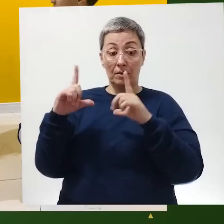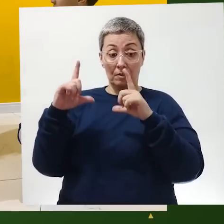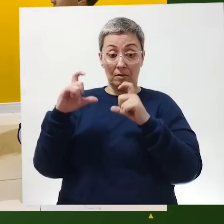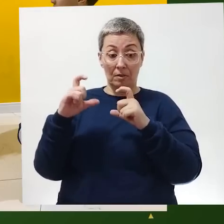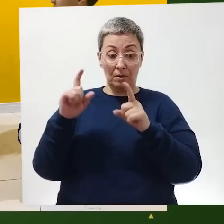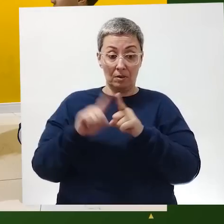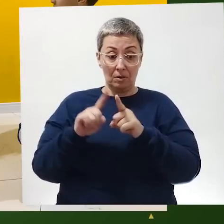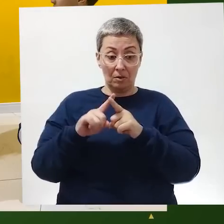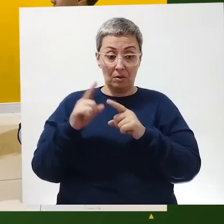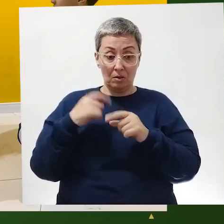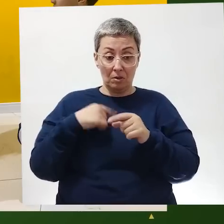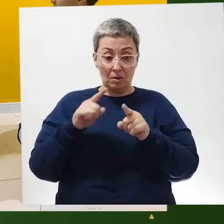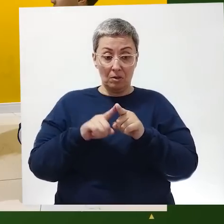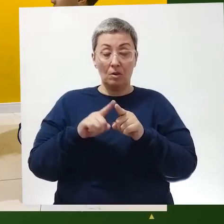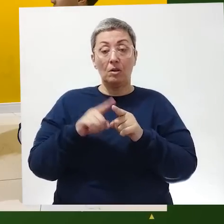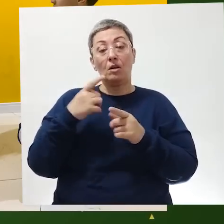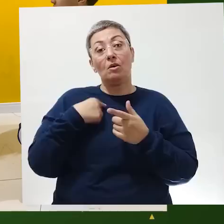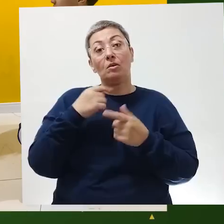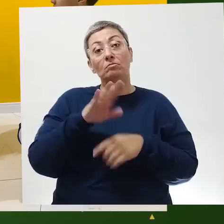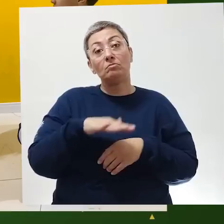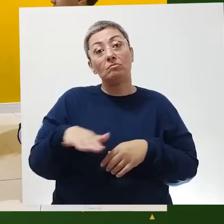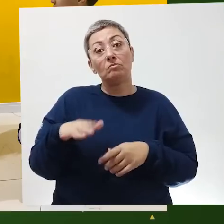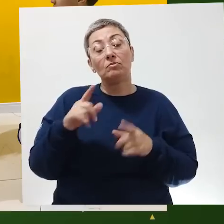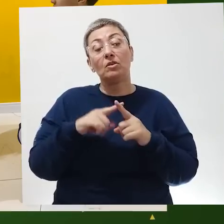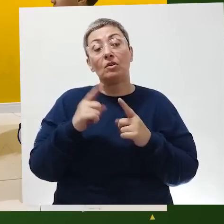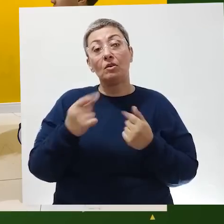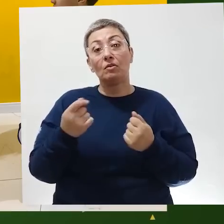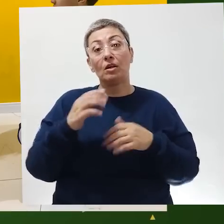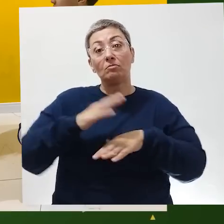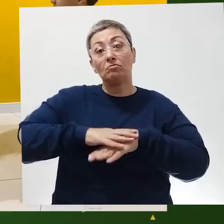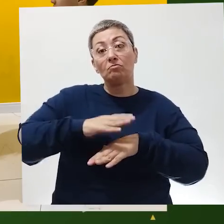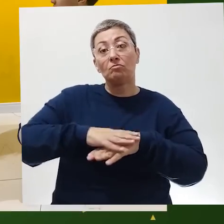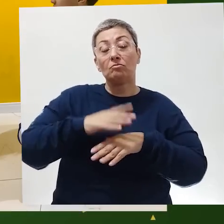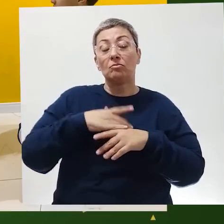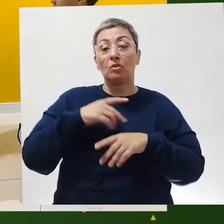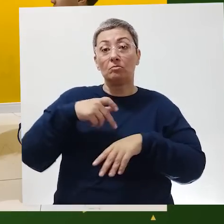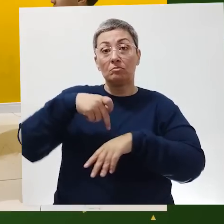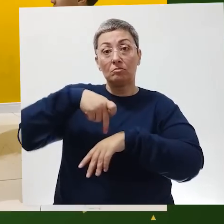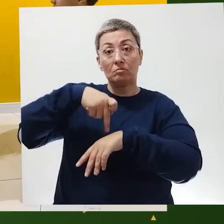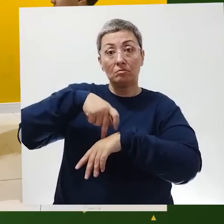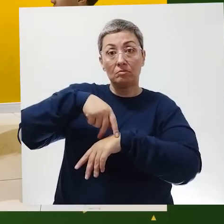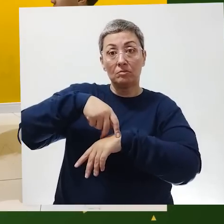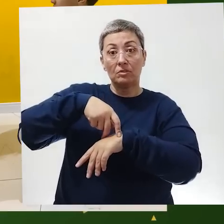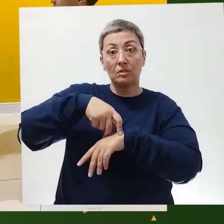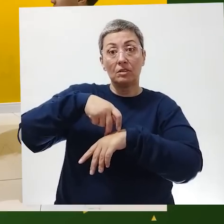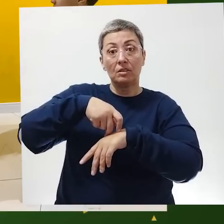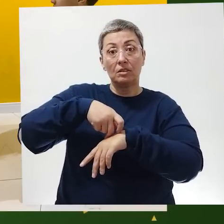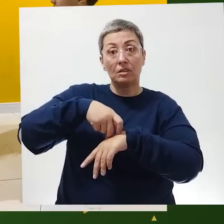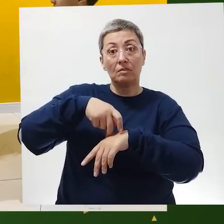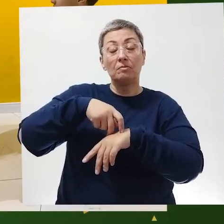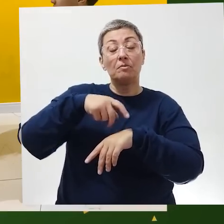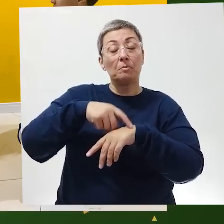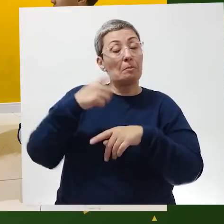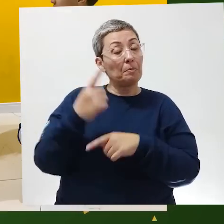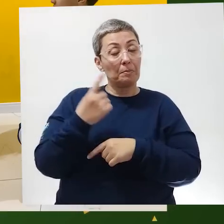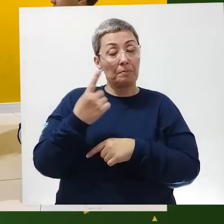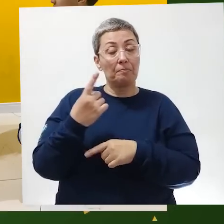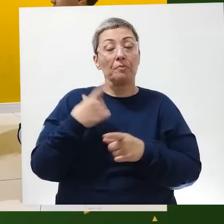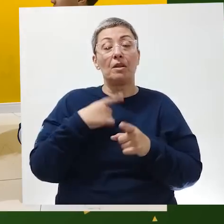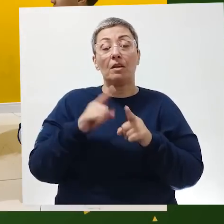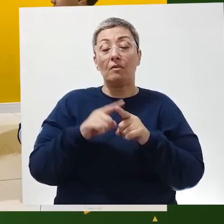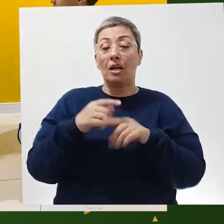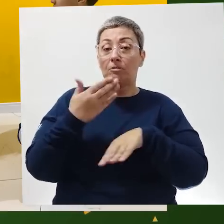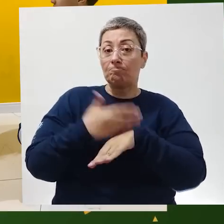aí é a imagem onde a criança ela faz a posição. Primeira coisa, ela vai fazer a posição. Nós